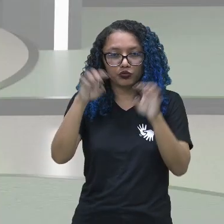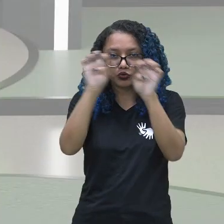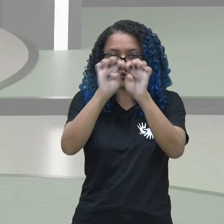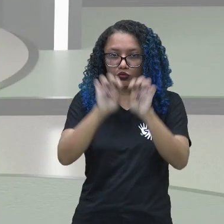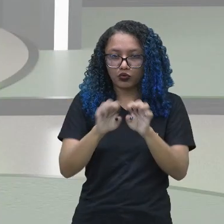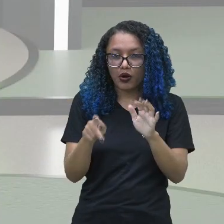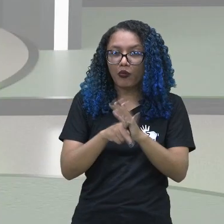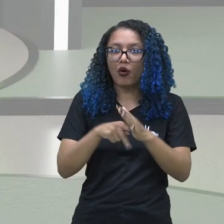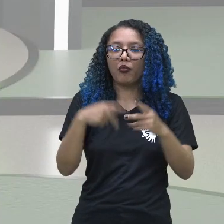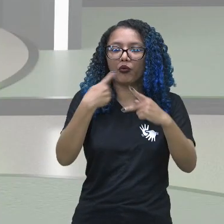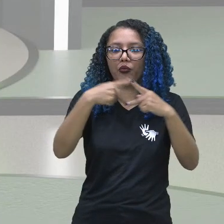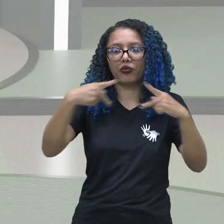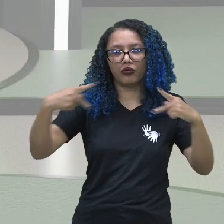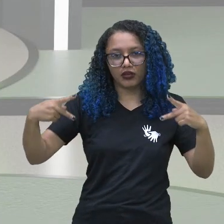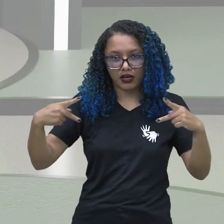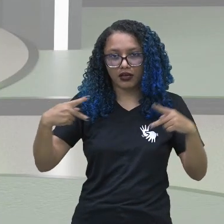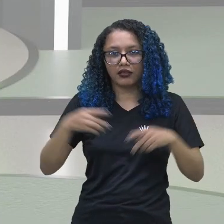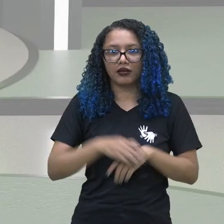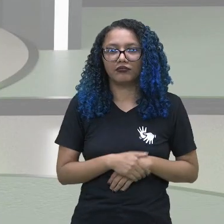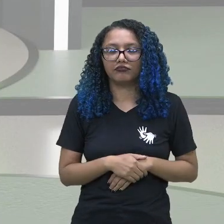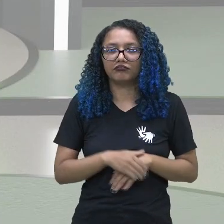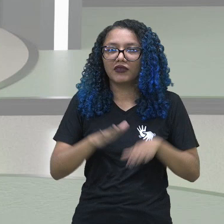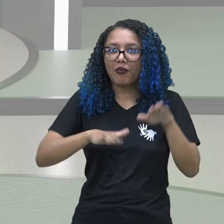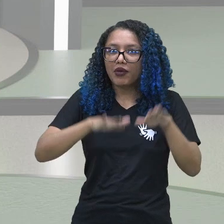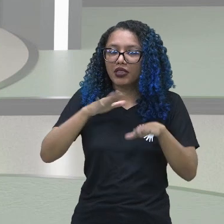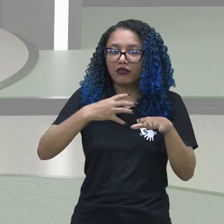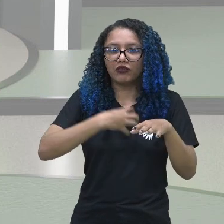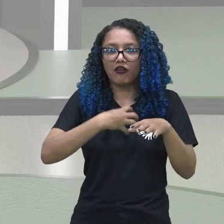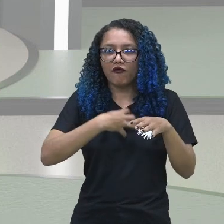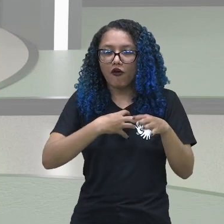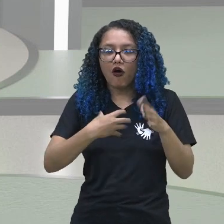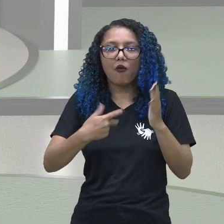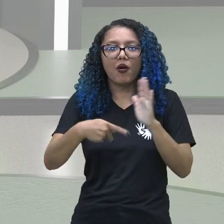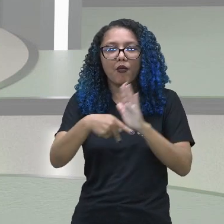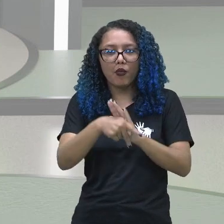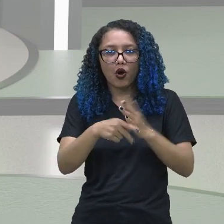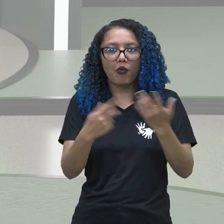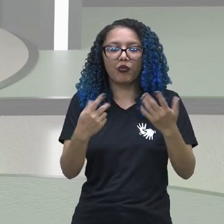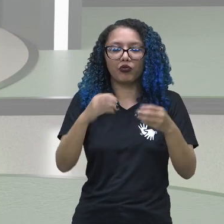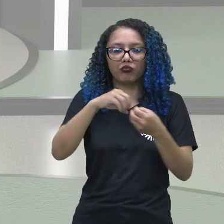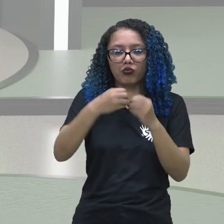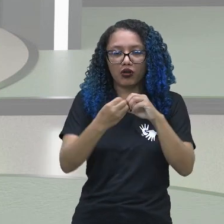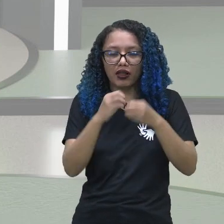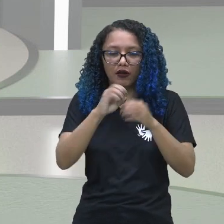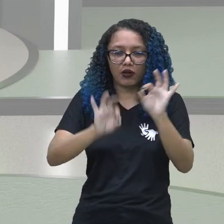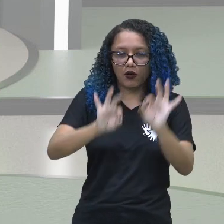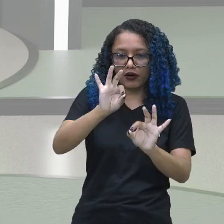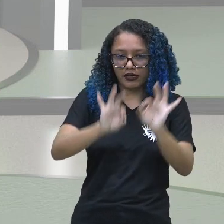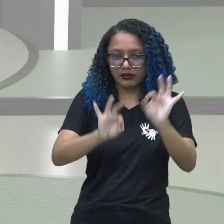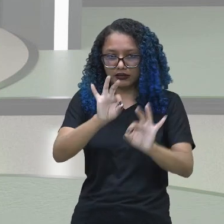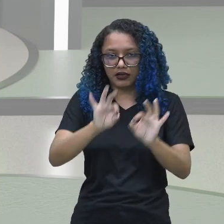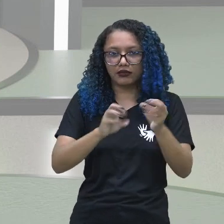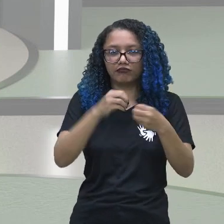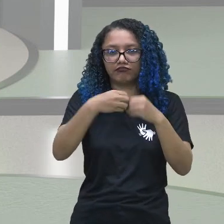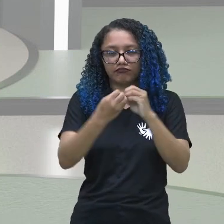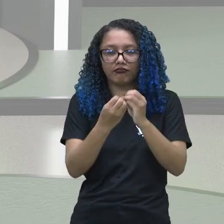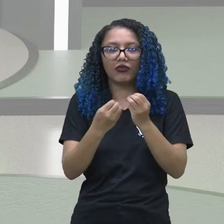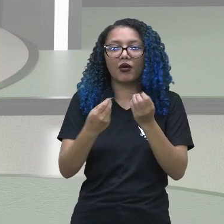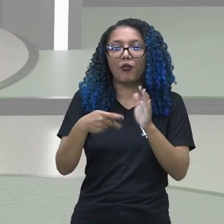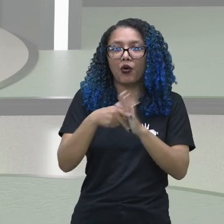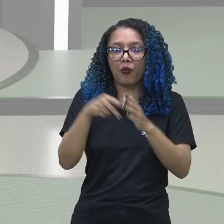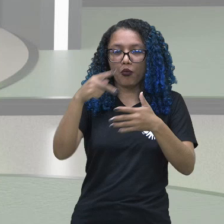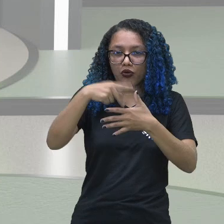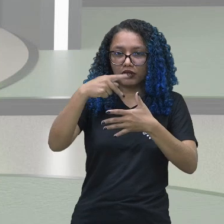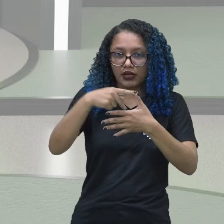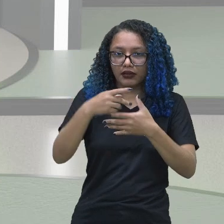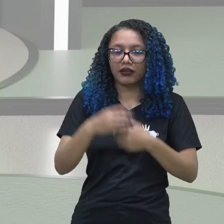com a formação espacial das moléculas, né? A disposição espacial delas dentro de um